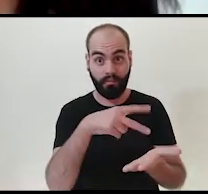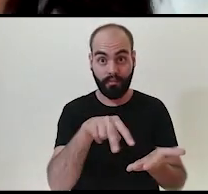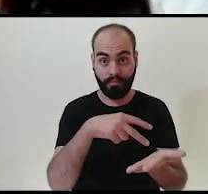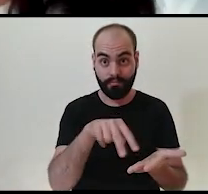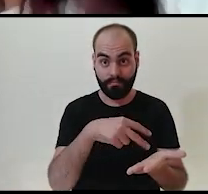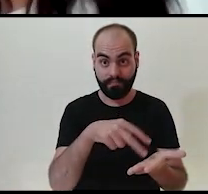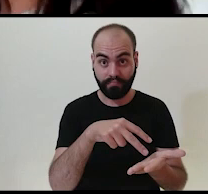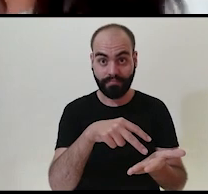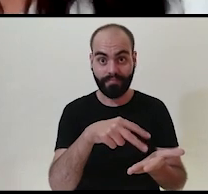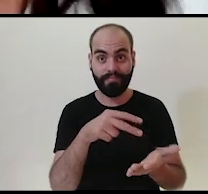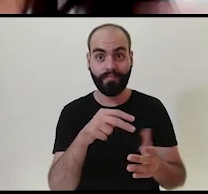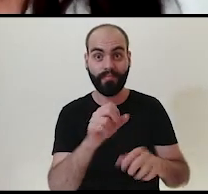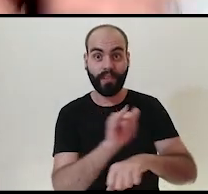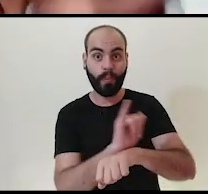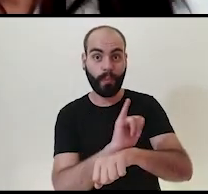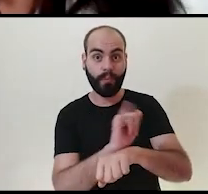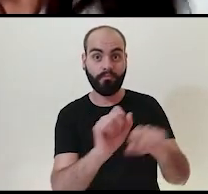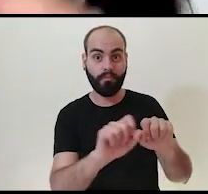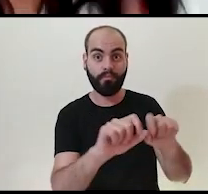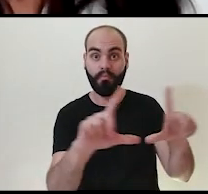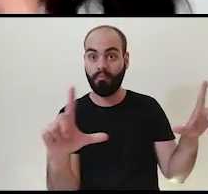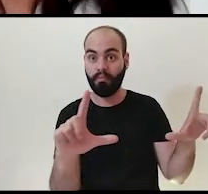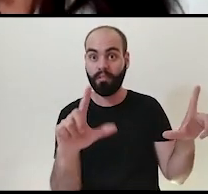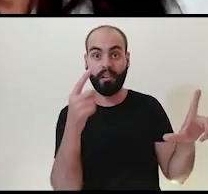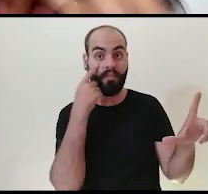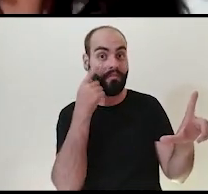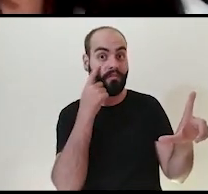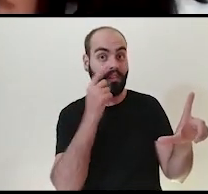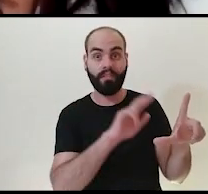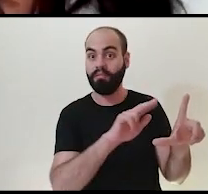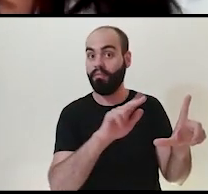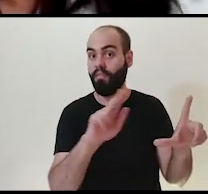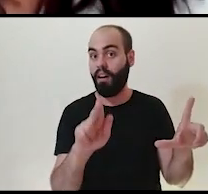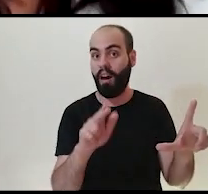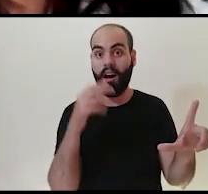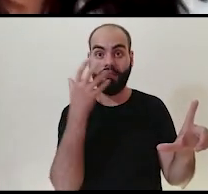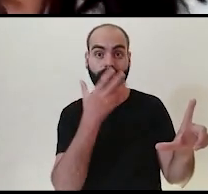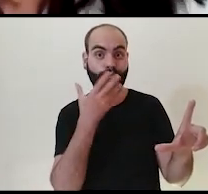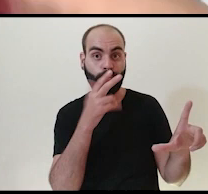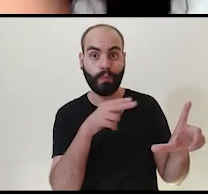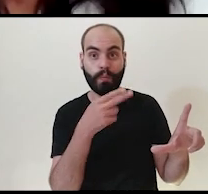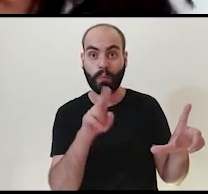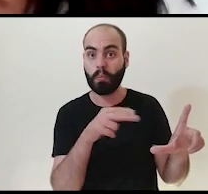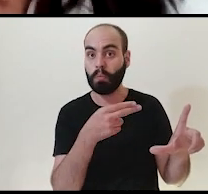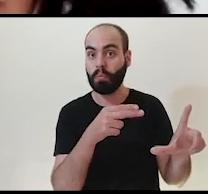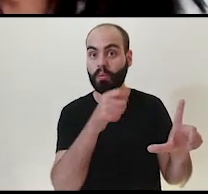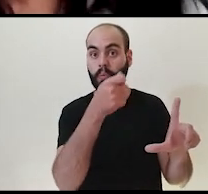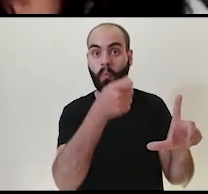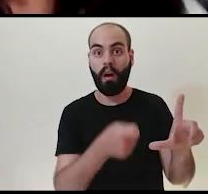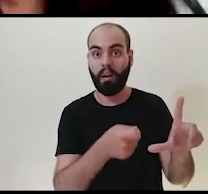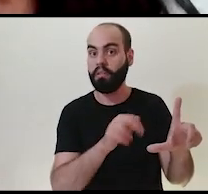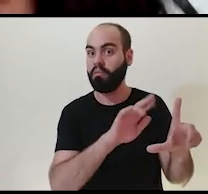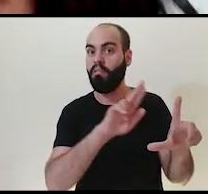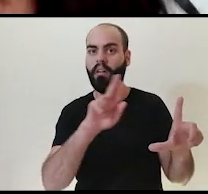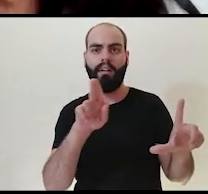12 companhias de balé na primeira página que vão ter ali um vídeo, uma cena, uma música, alguma coisa, alguma referência, um artigo sobre esse